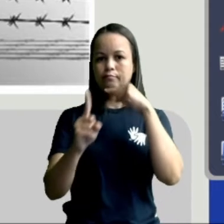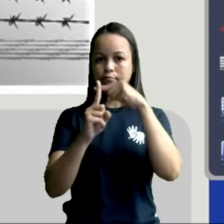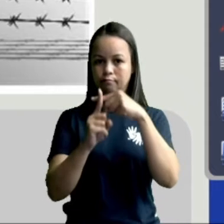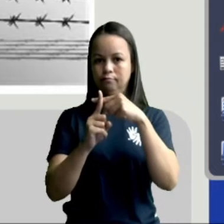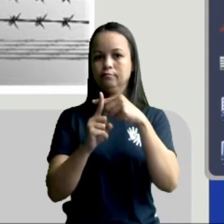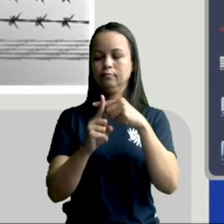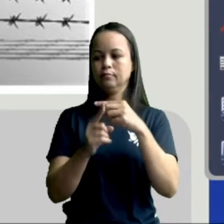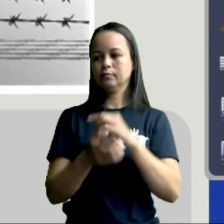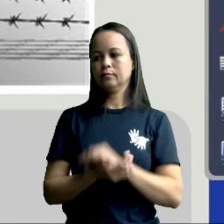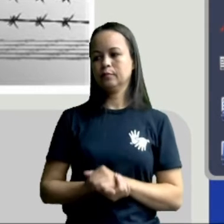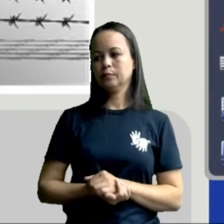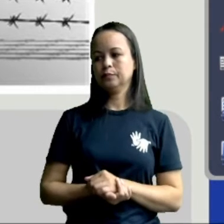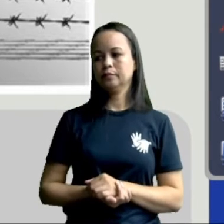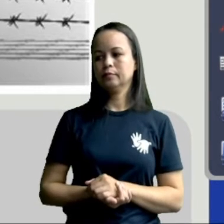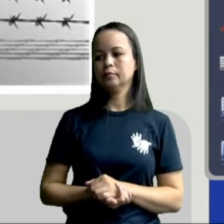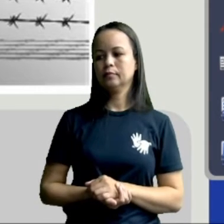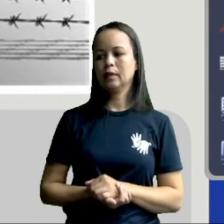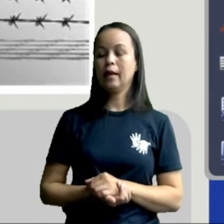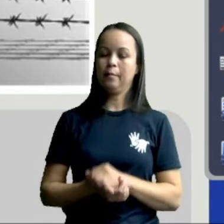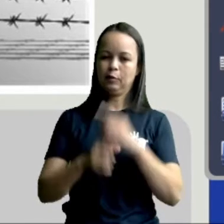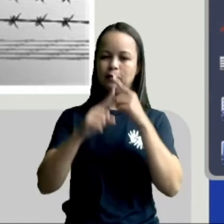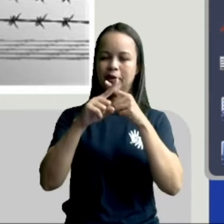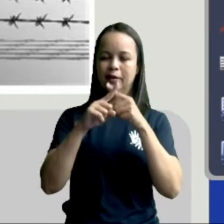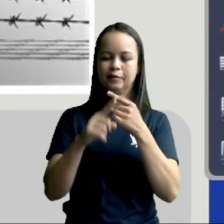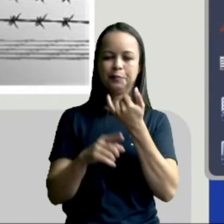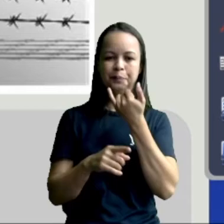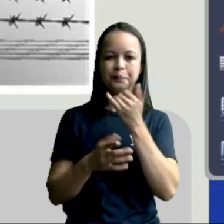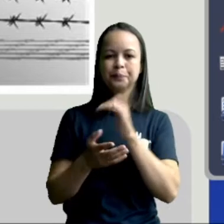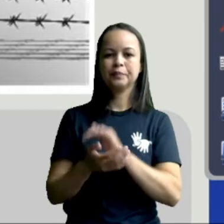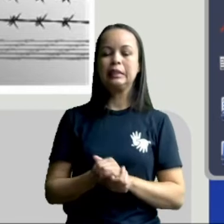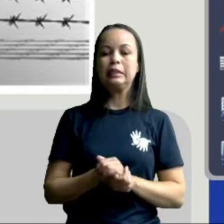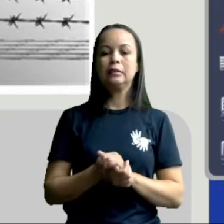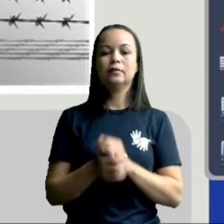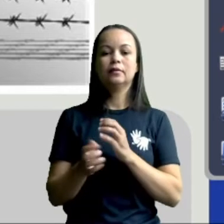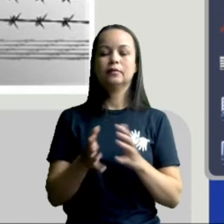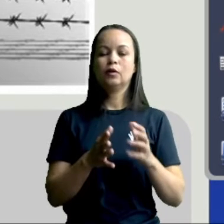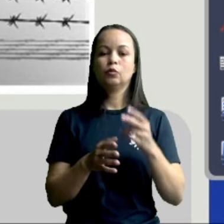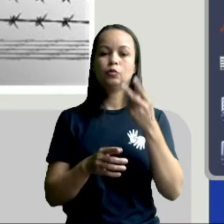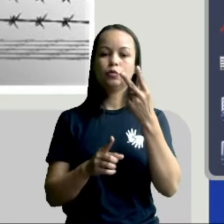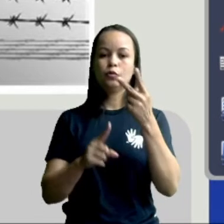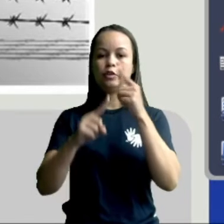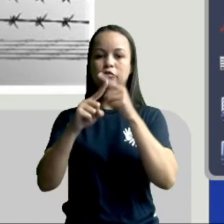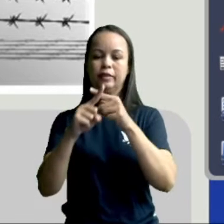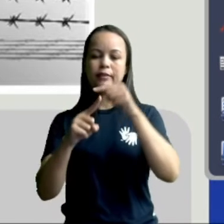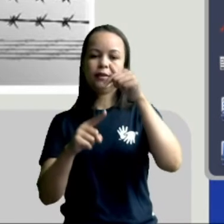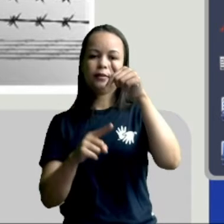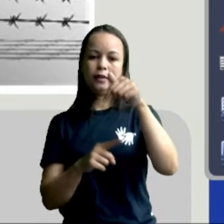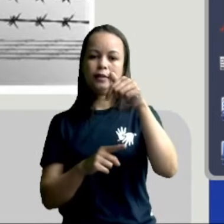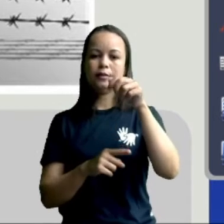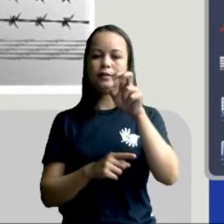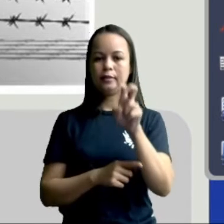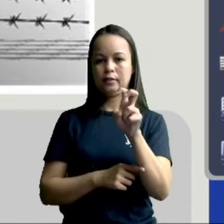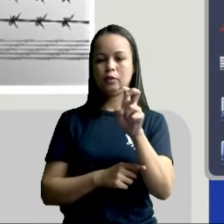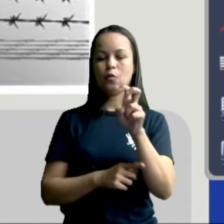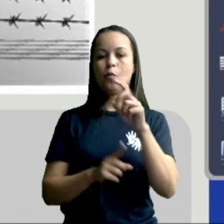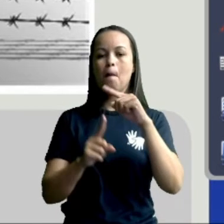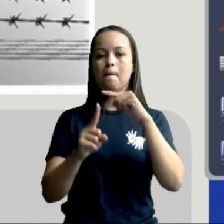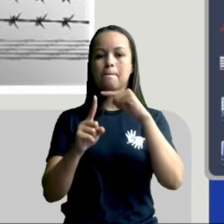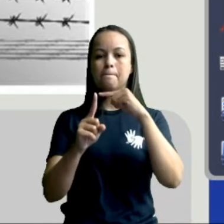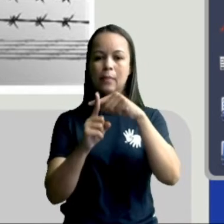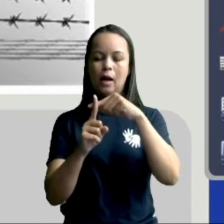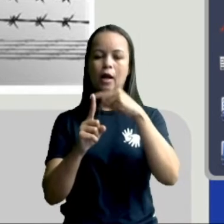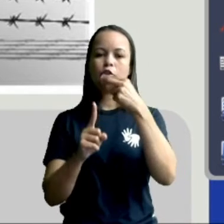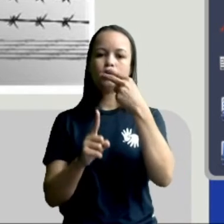2 vezes, eu coloquei um mais aqui, a multiplicação. 2 vezes 75, mais 2